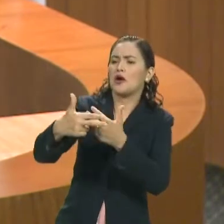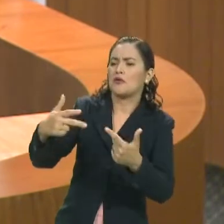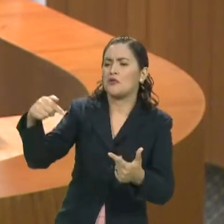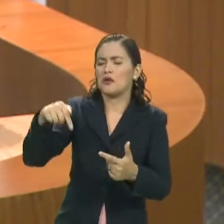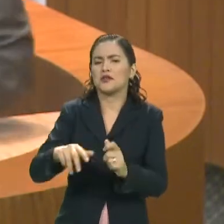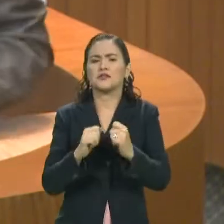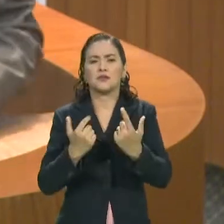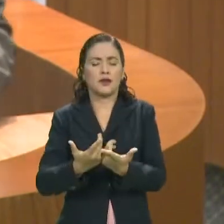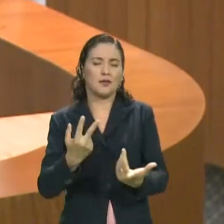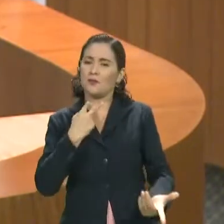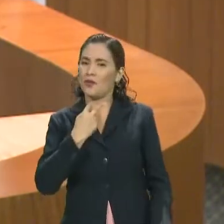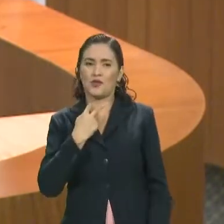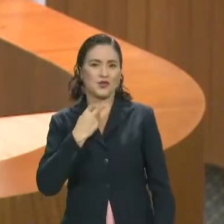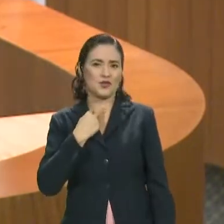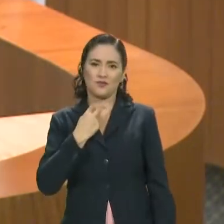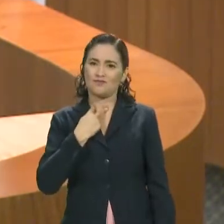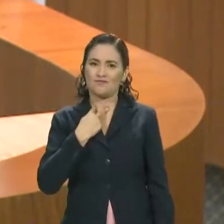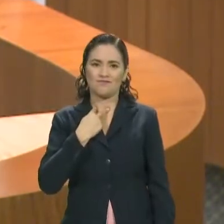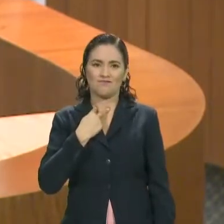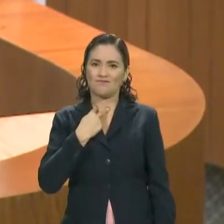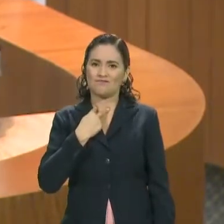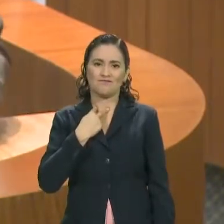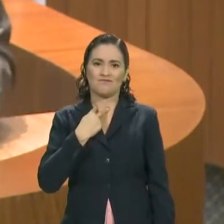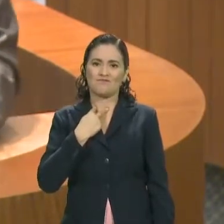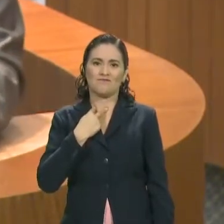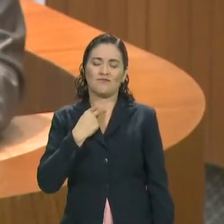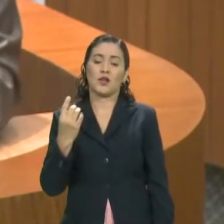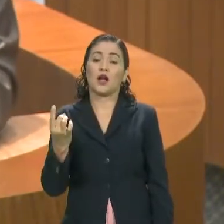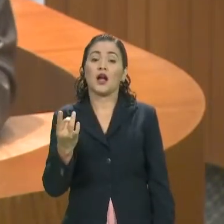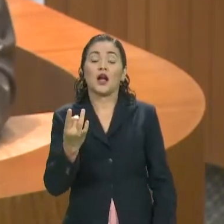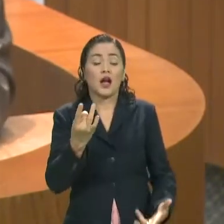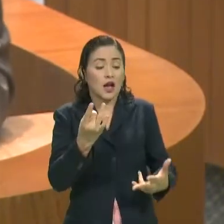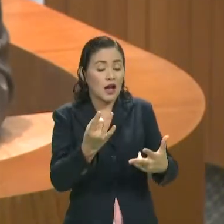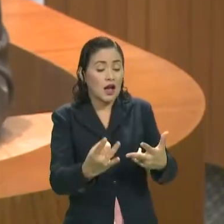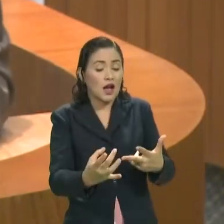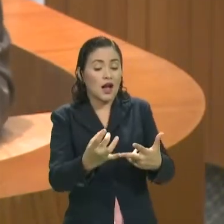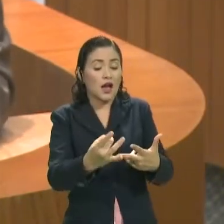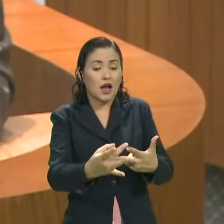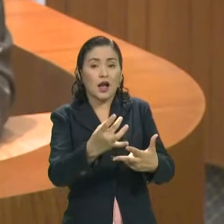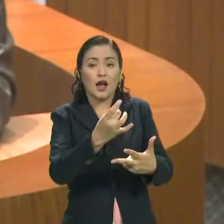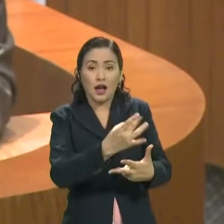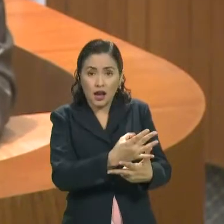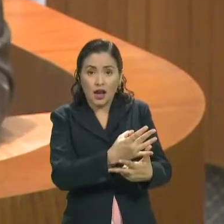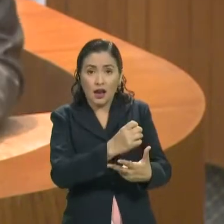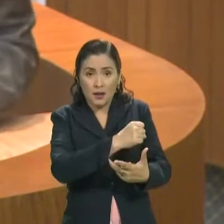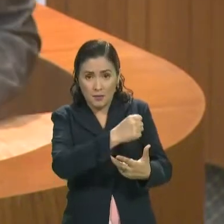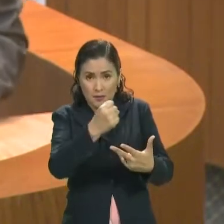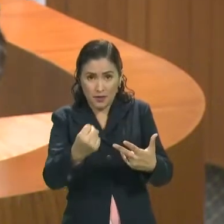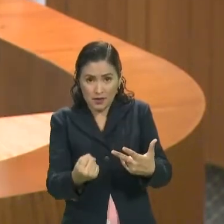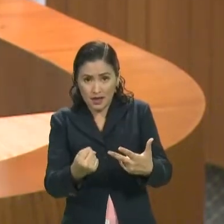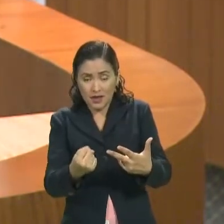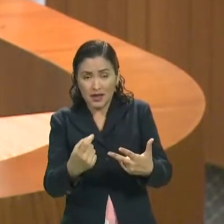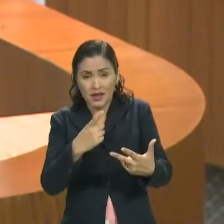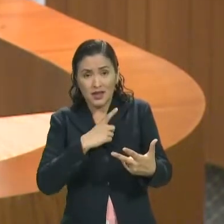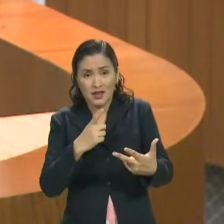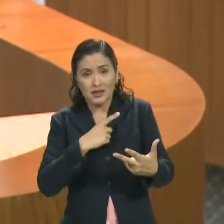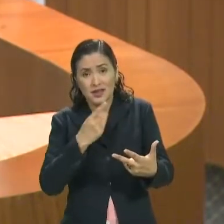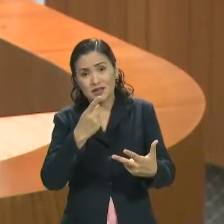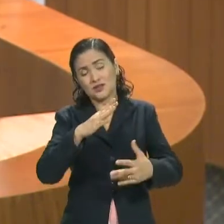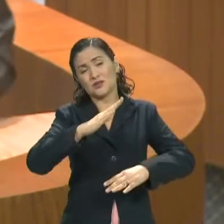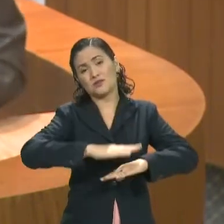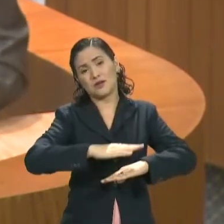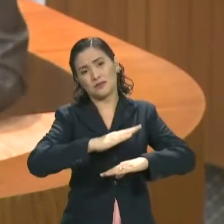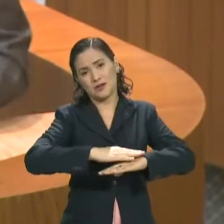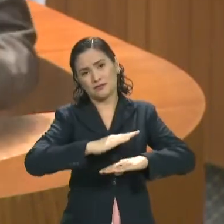o presidente do Poder Legislativo, ele não pode, por ato